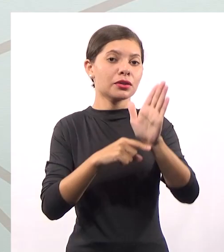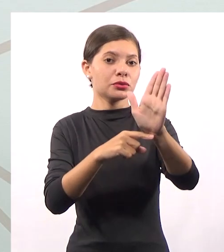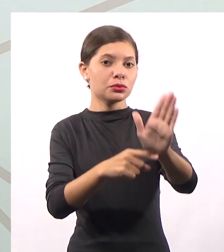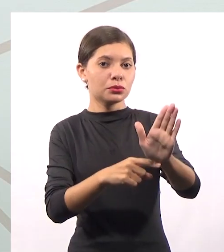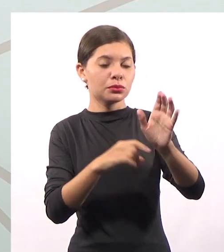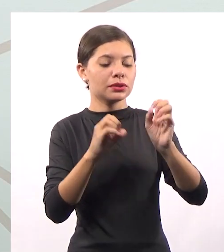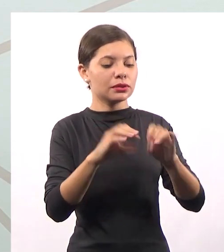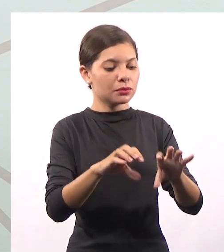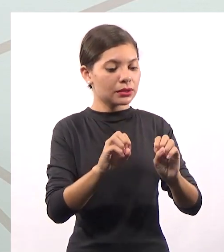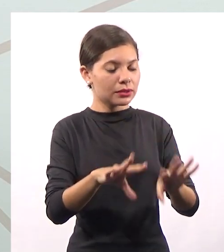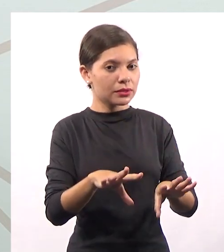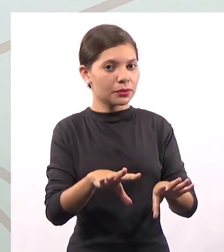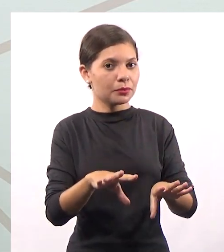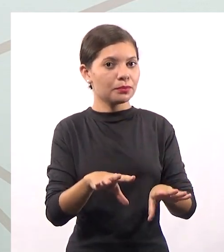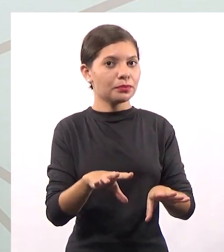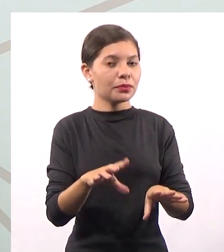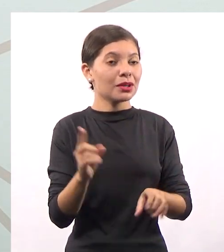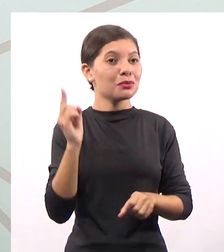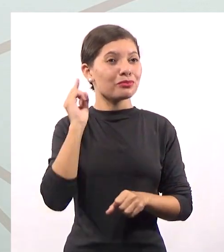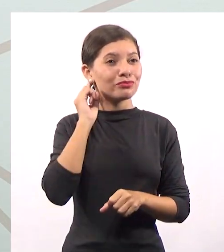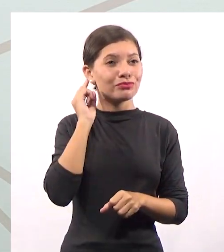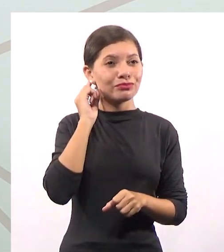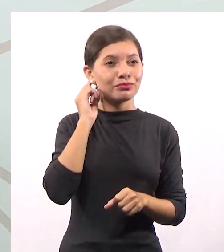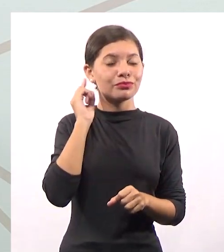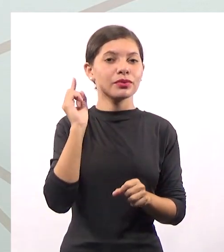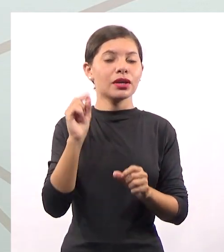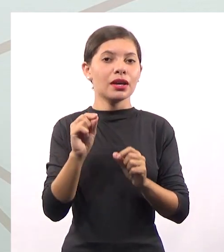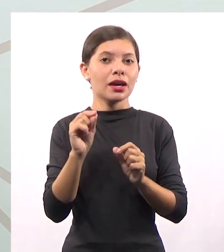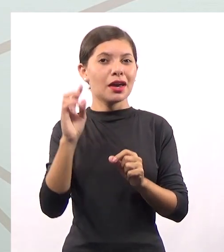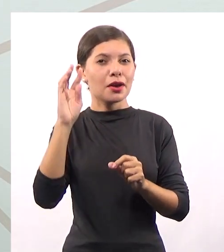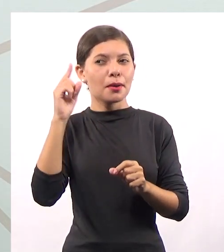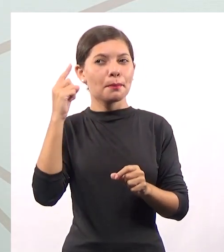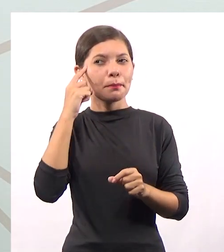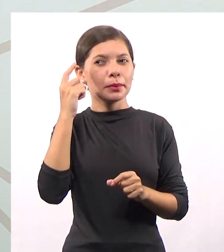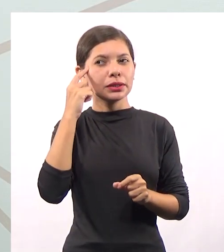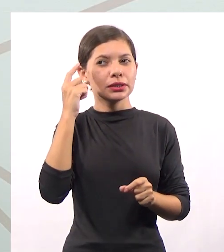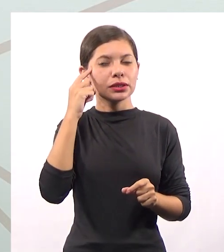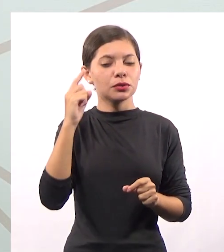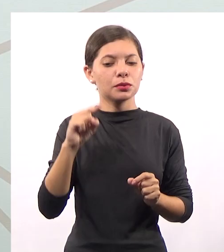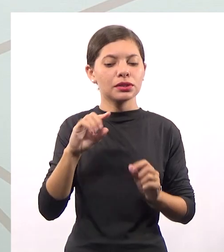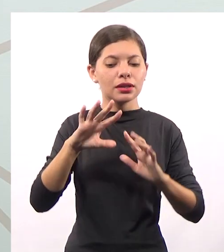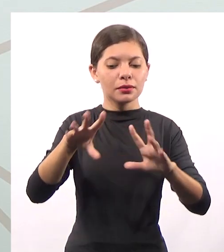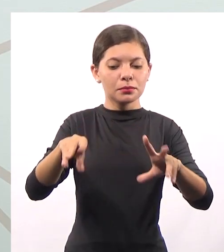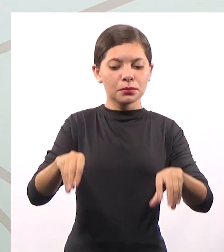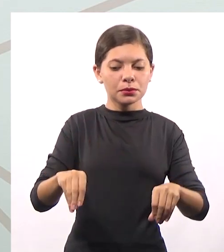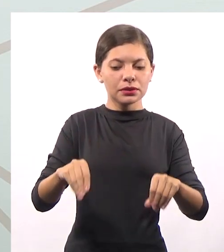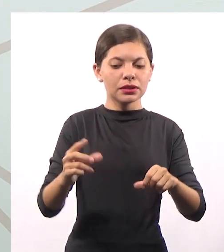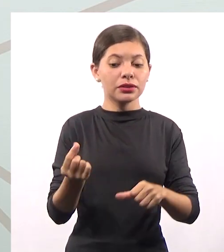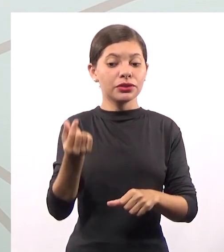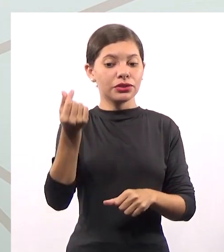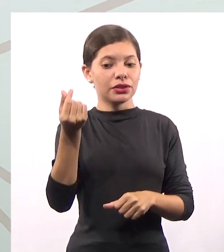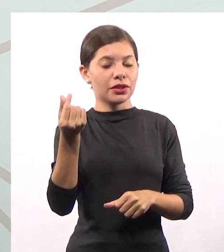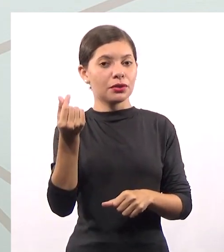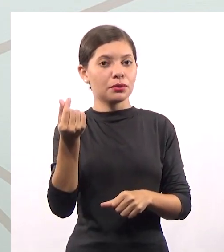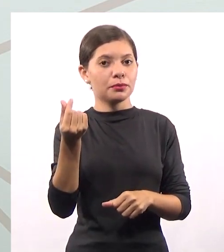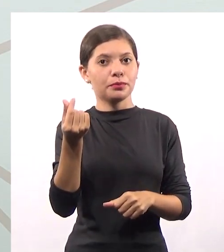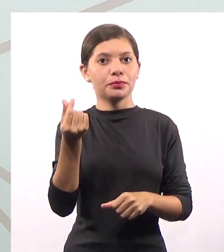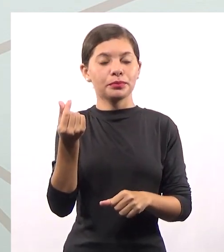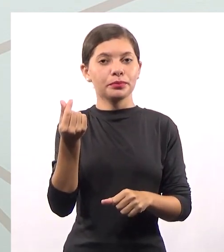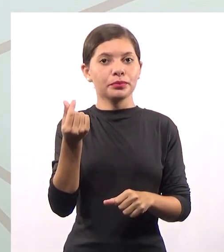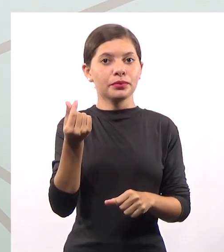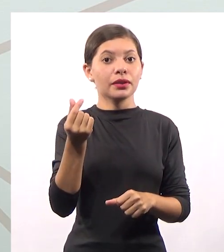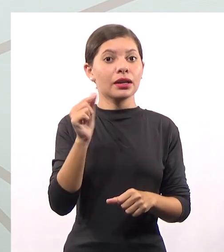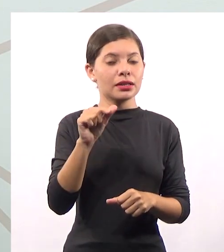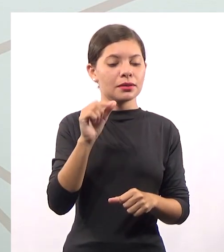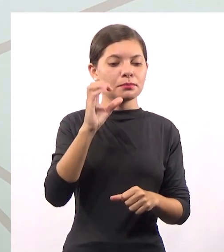necessidades da educação. Então fica uma pulguinha atrás da orelha se esse montante é suficiente. Lembrando